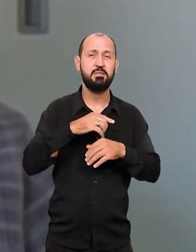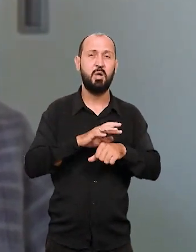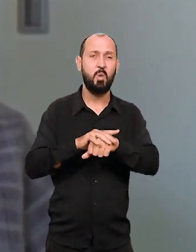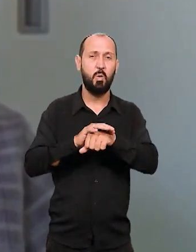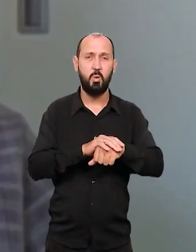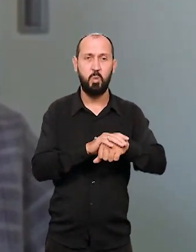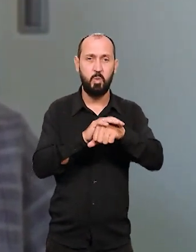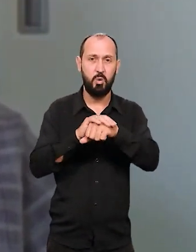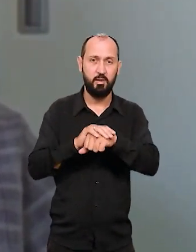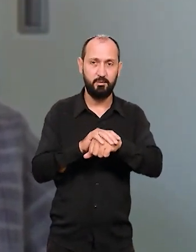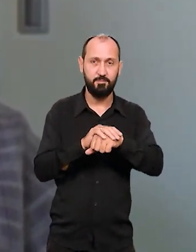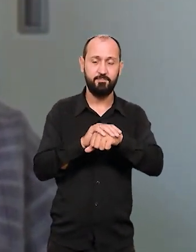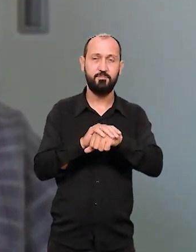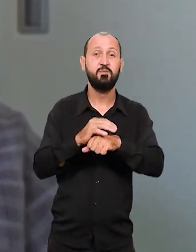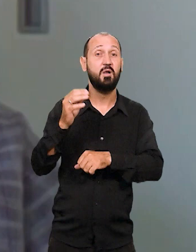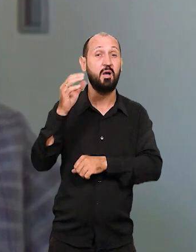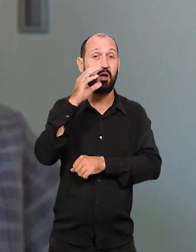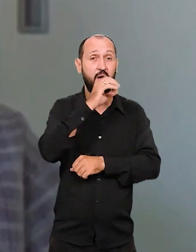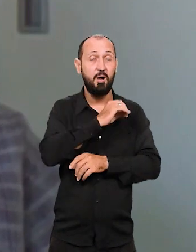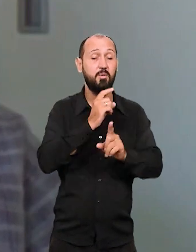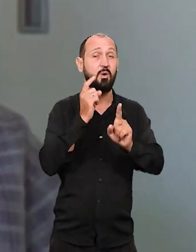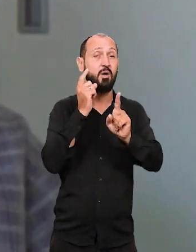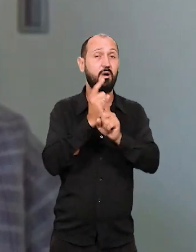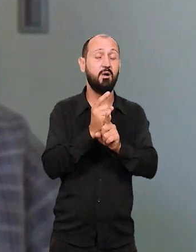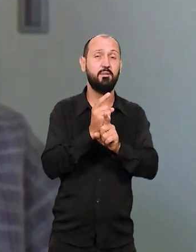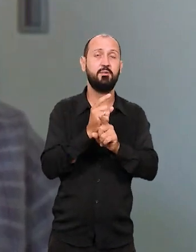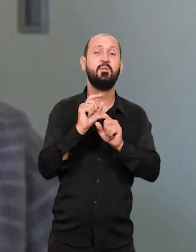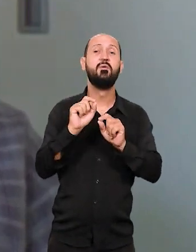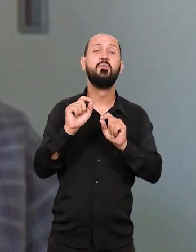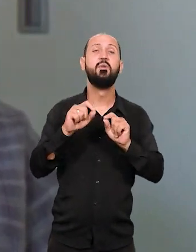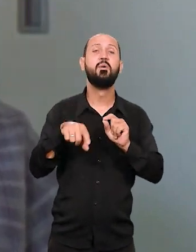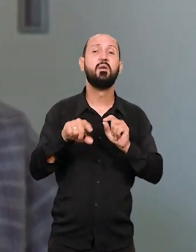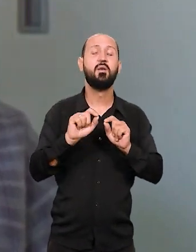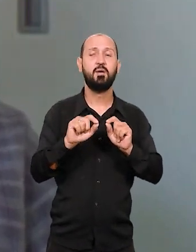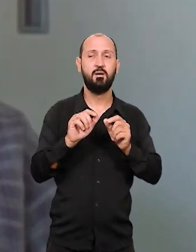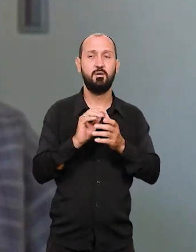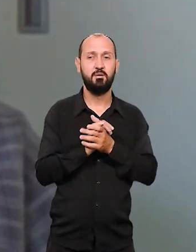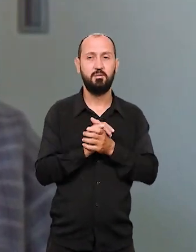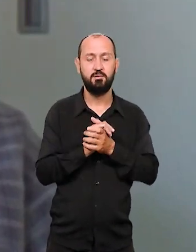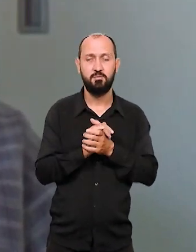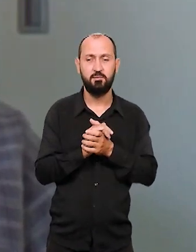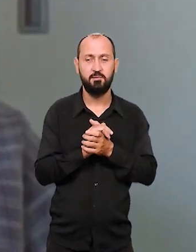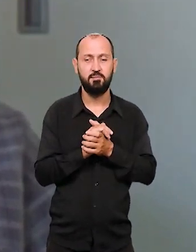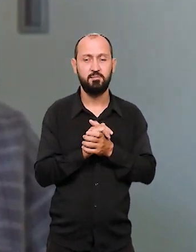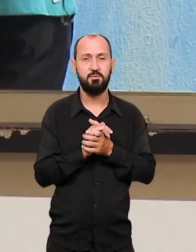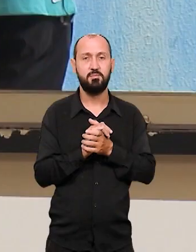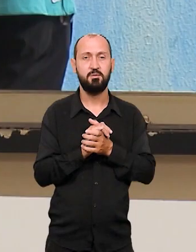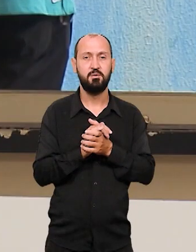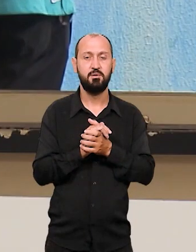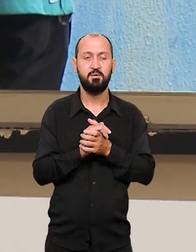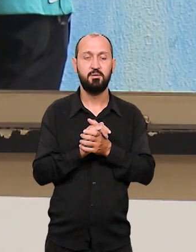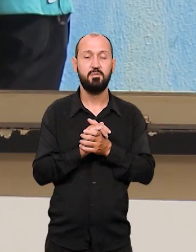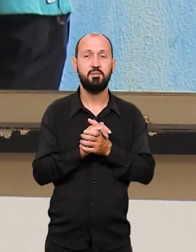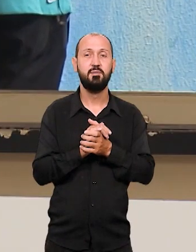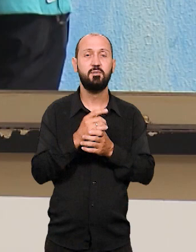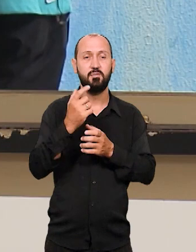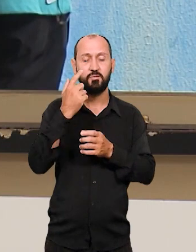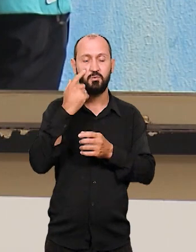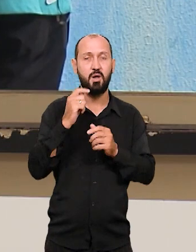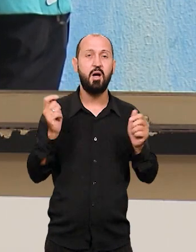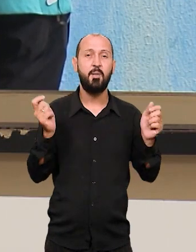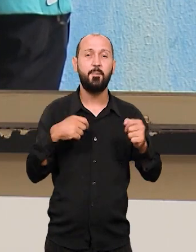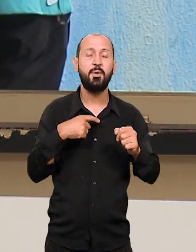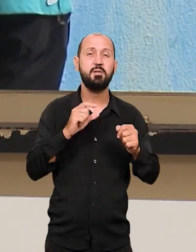doença atualmente fosse rapidamente reconhecida, foi a